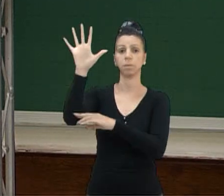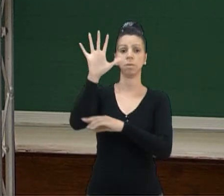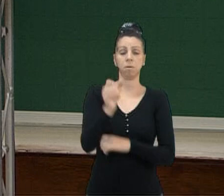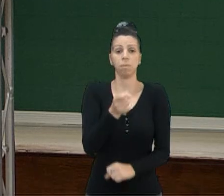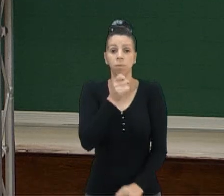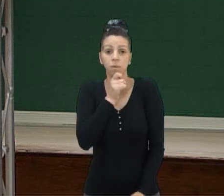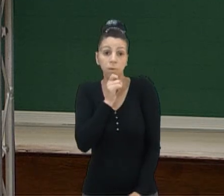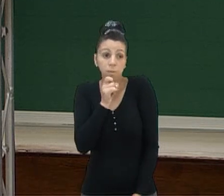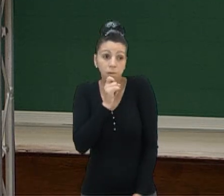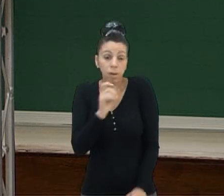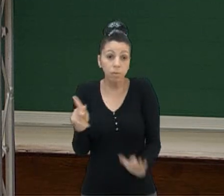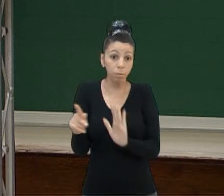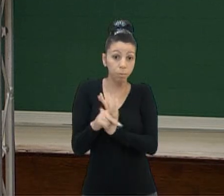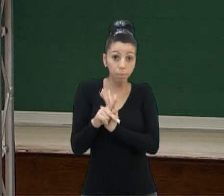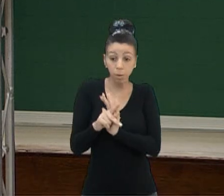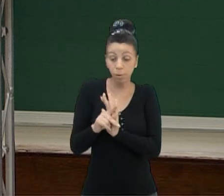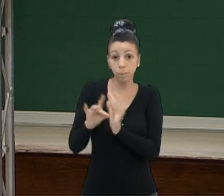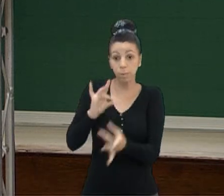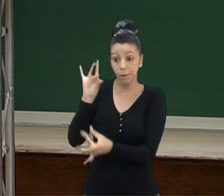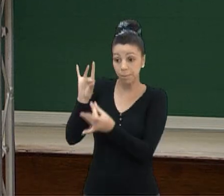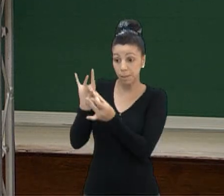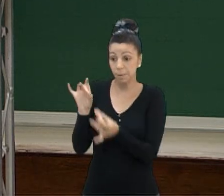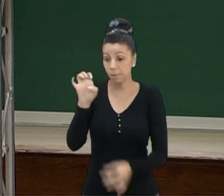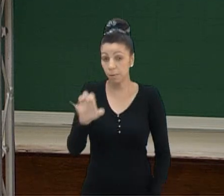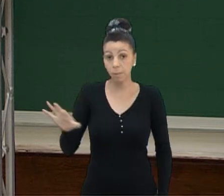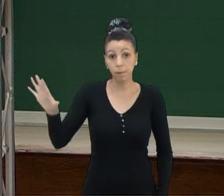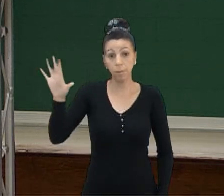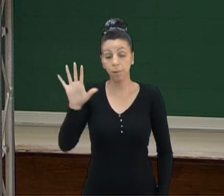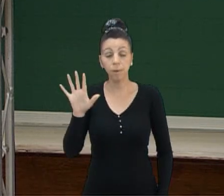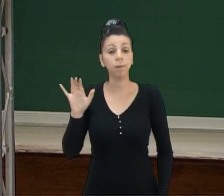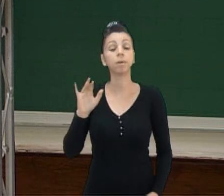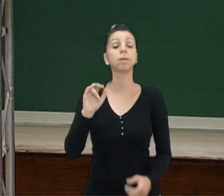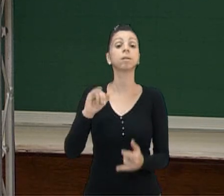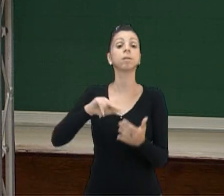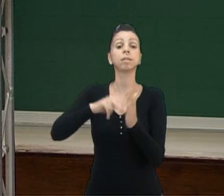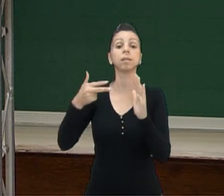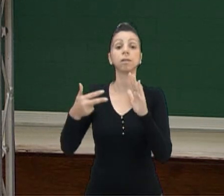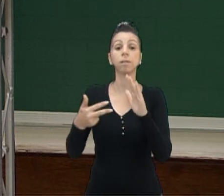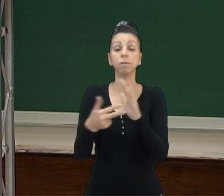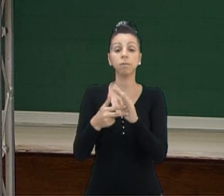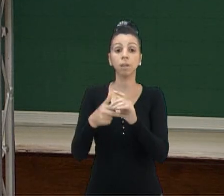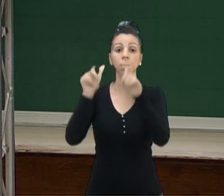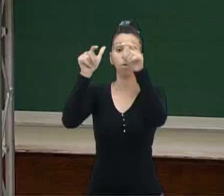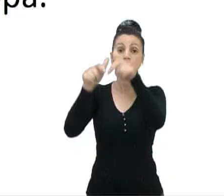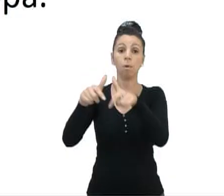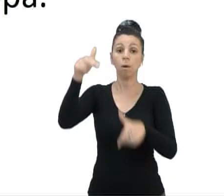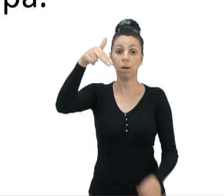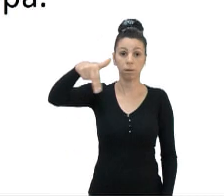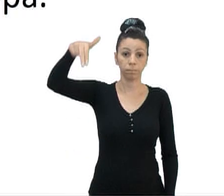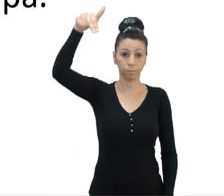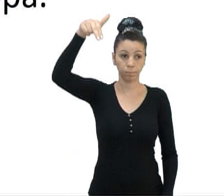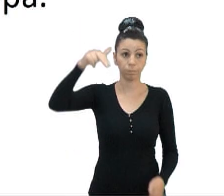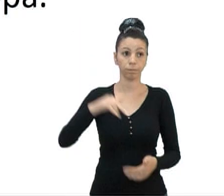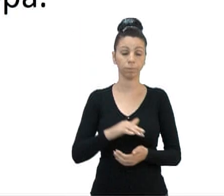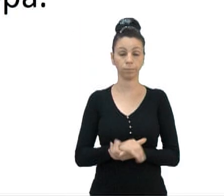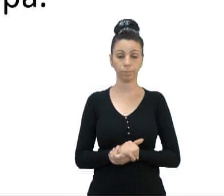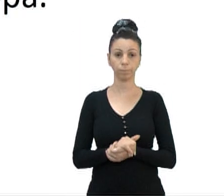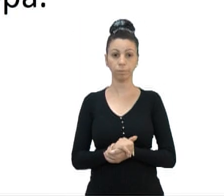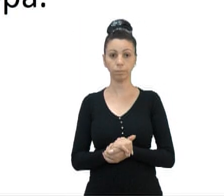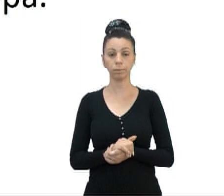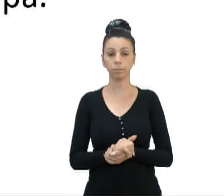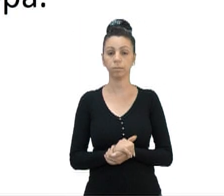tudo mais, tem a ver com a sua localização geográfica. Primeira perguntinha ali. Com relação aos seus